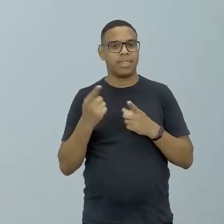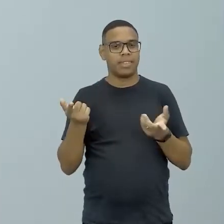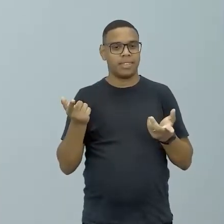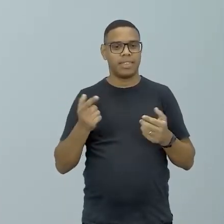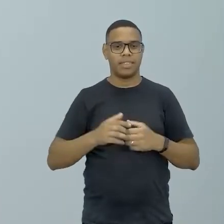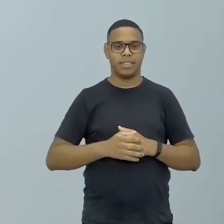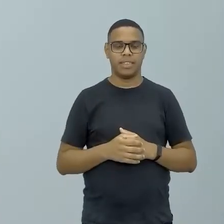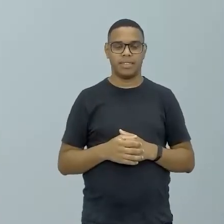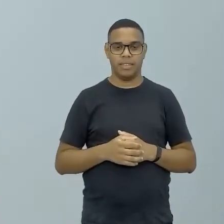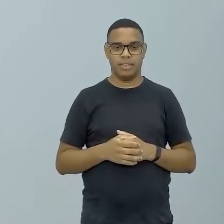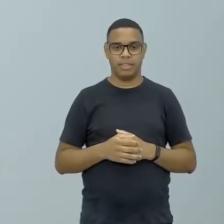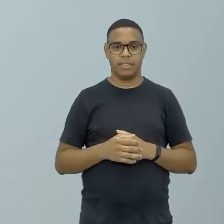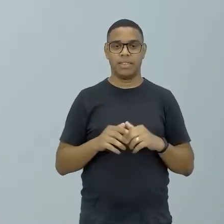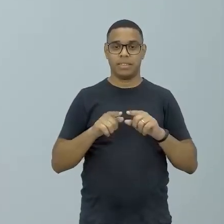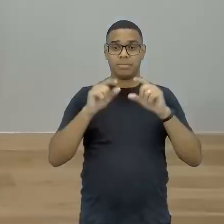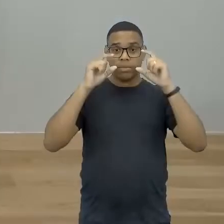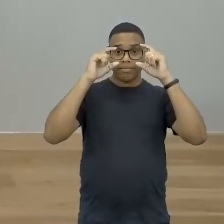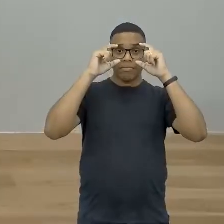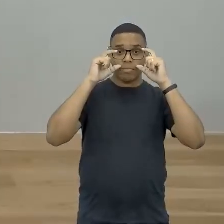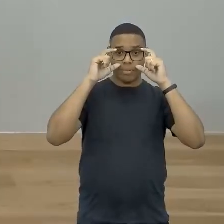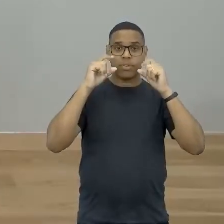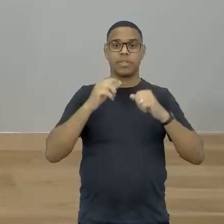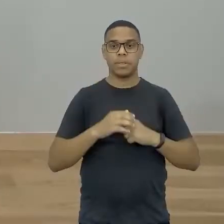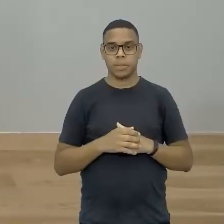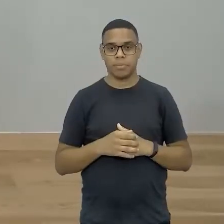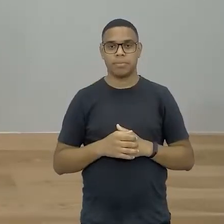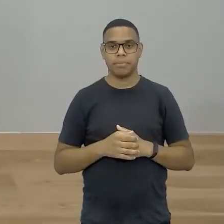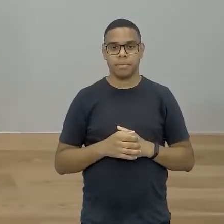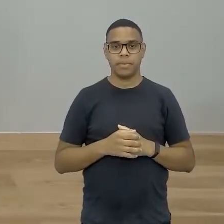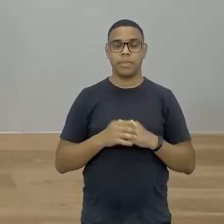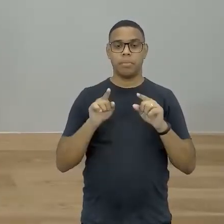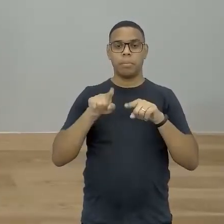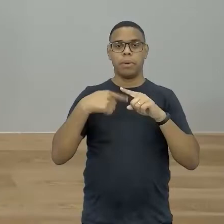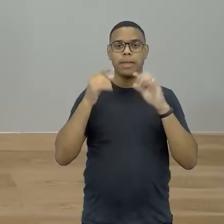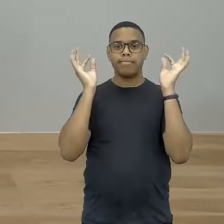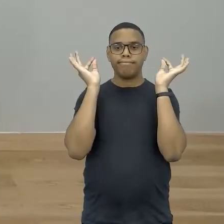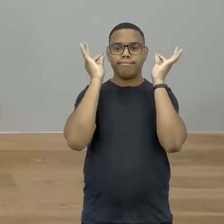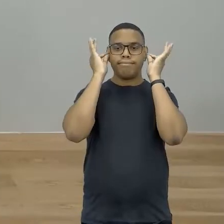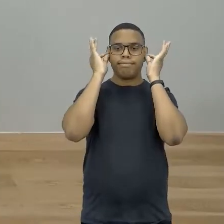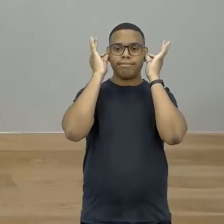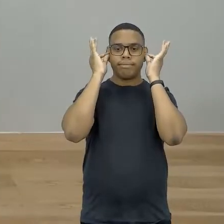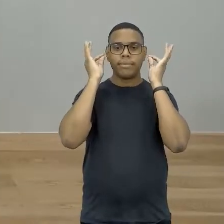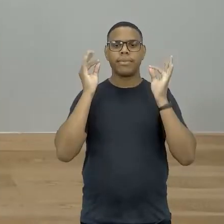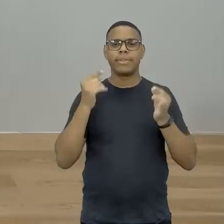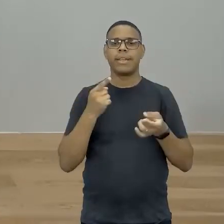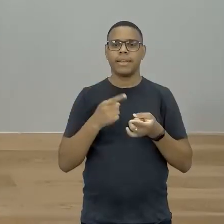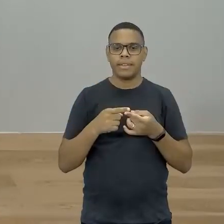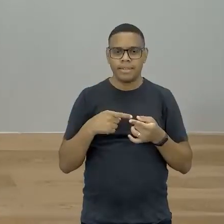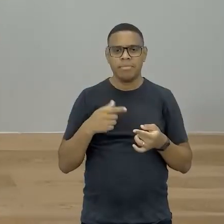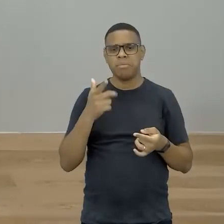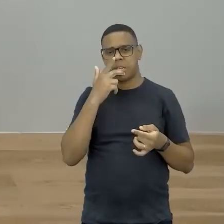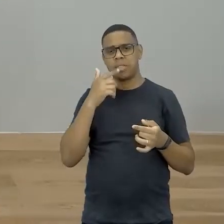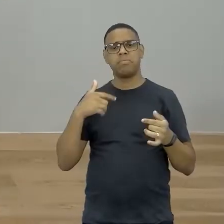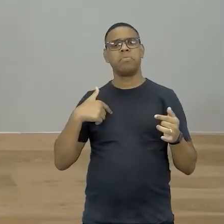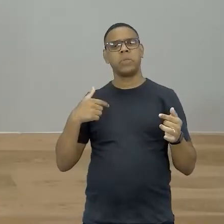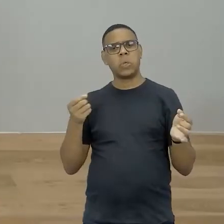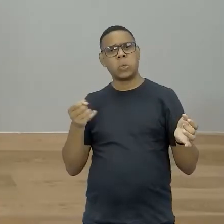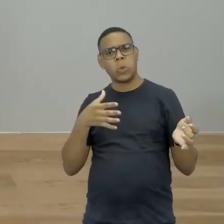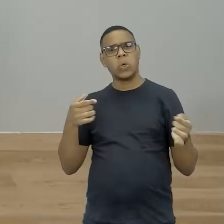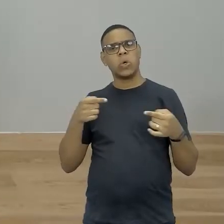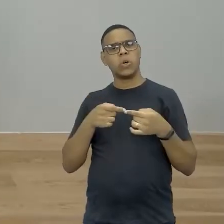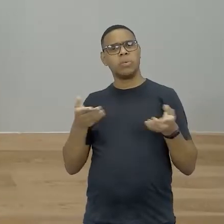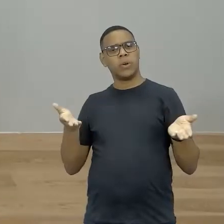ali. Óculos. Ah, ele tá de Tá, com fone de óculos, ouvido. Fone de ouvido. Ou seja, está super modernoso